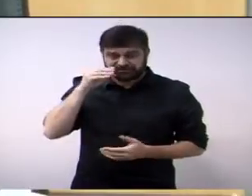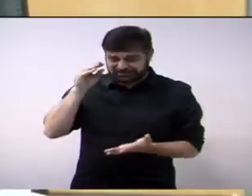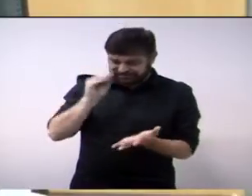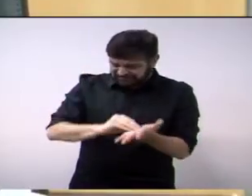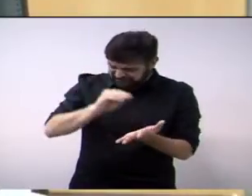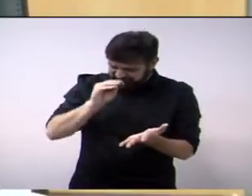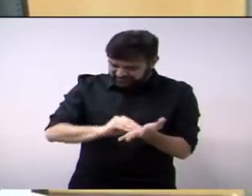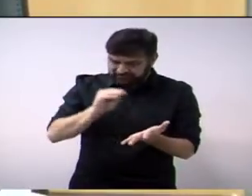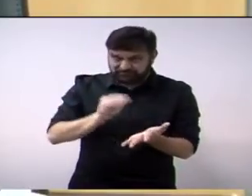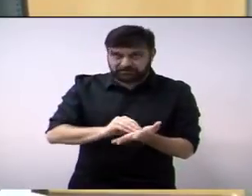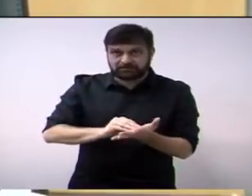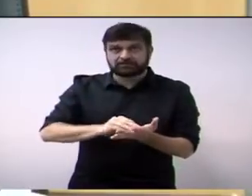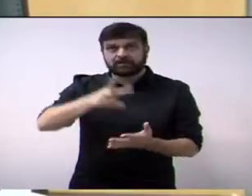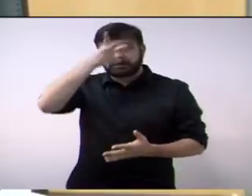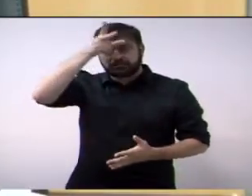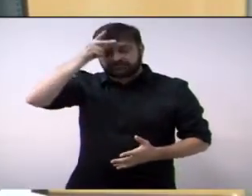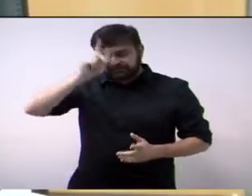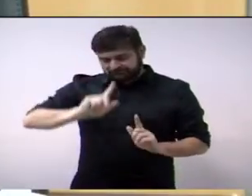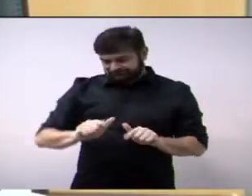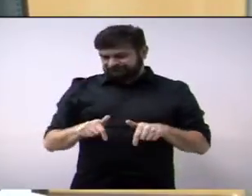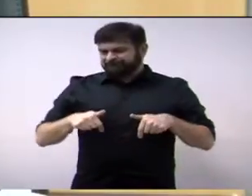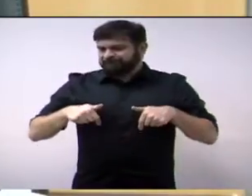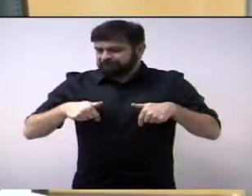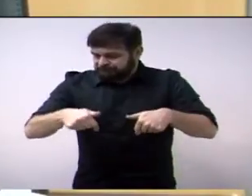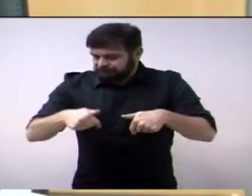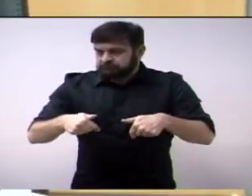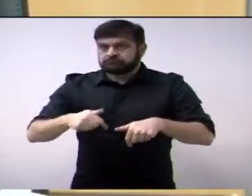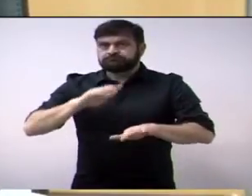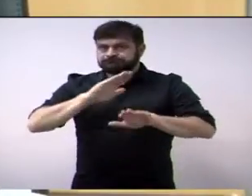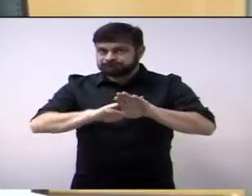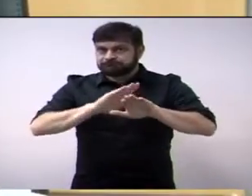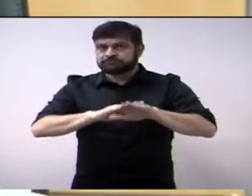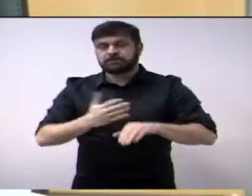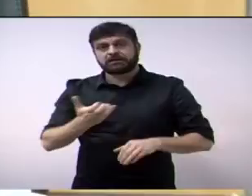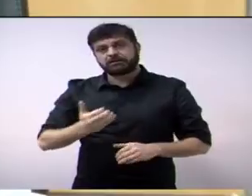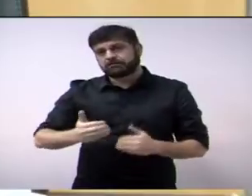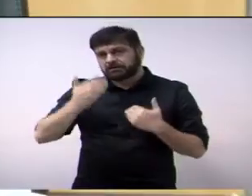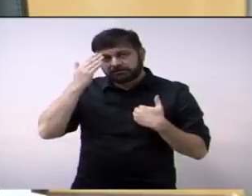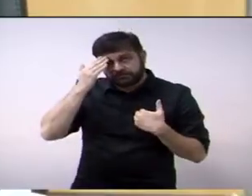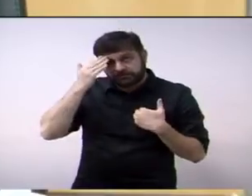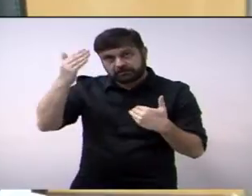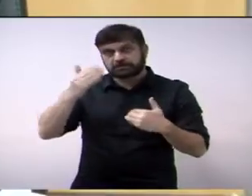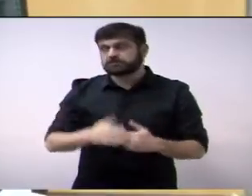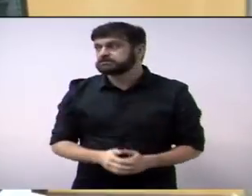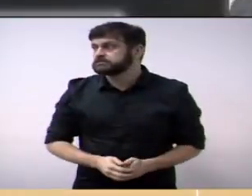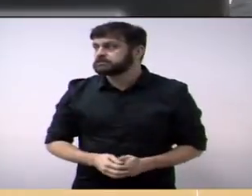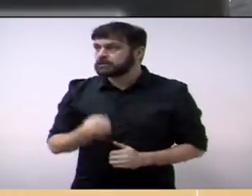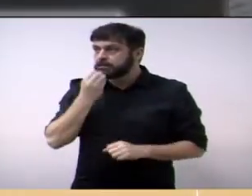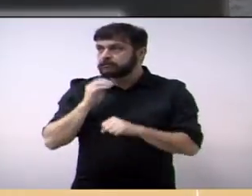está fazendo o que pode. Então, quero deixar registrado. Muito obrigado, uma boa noite a todos.